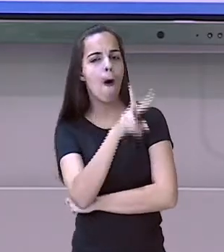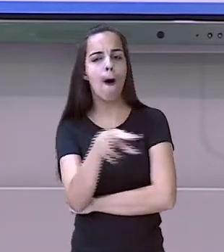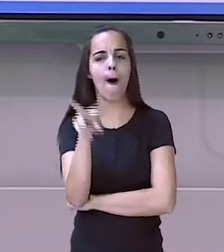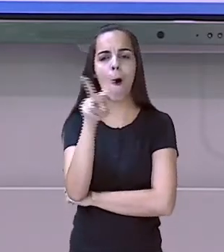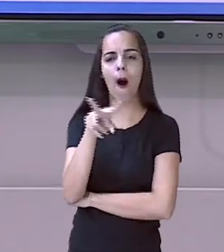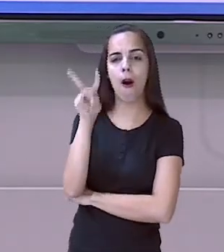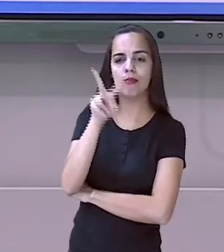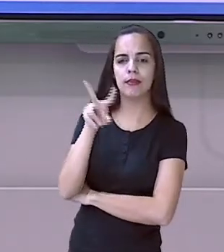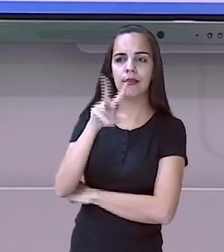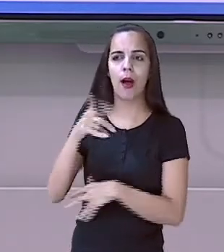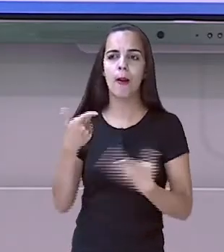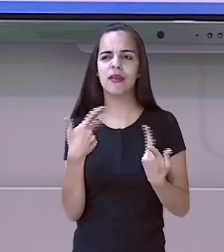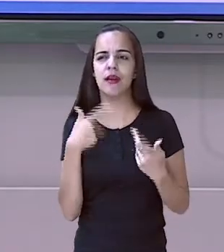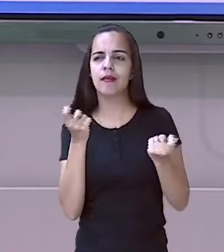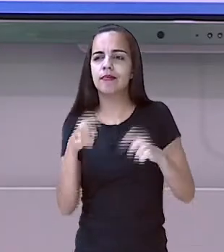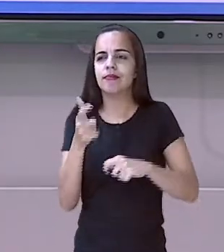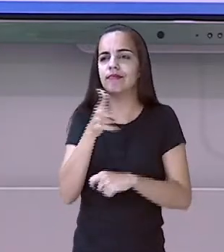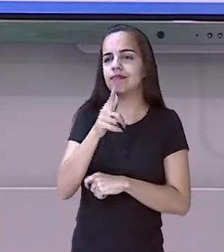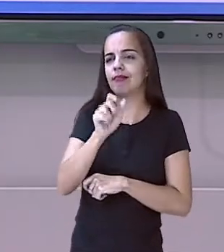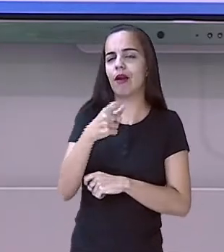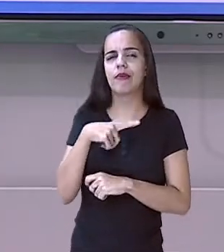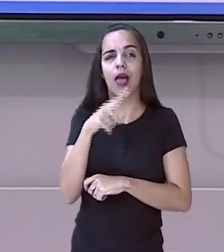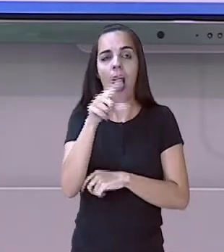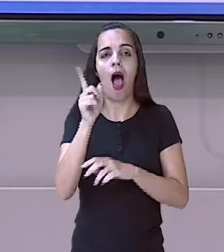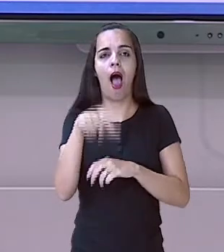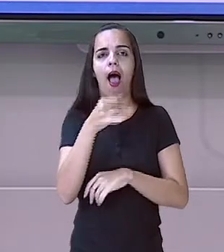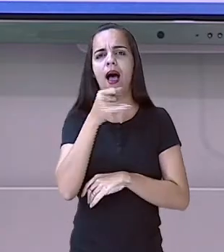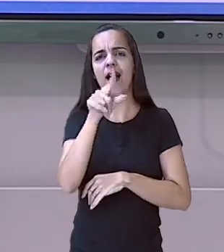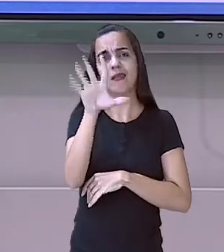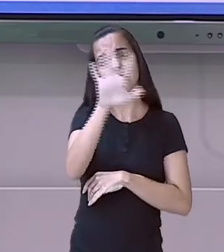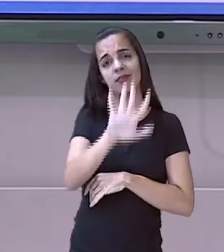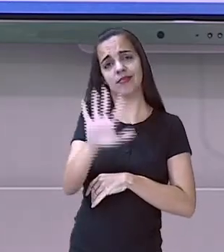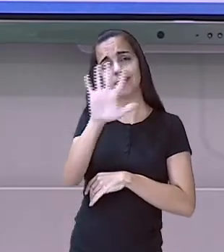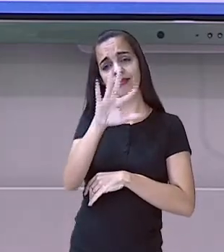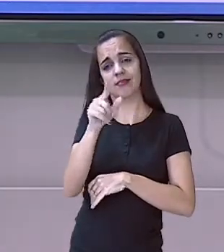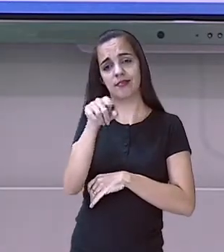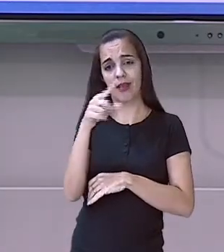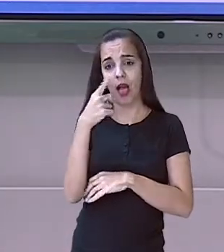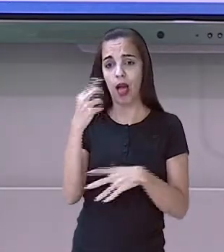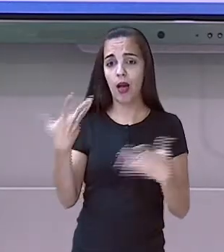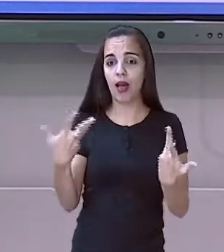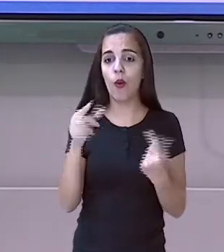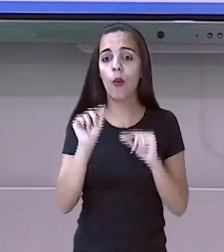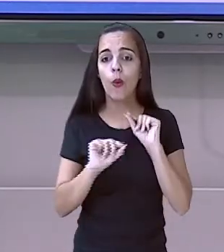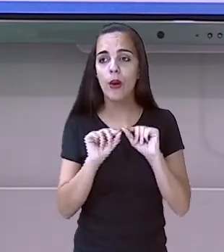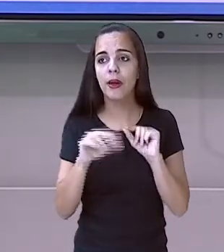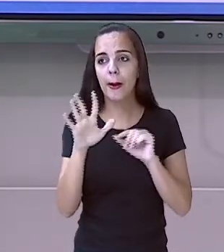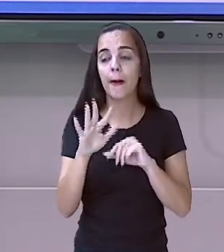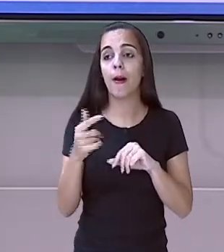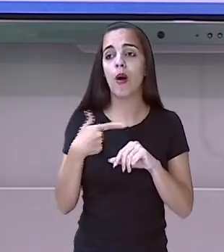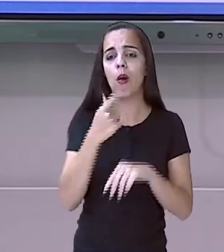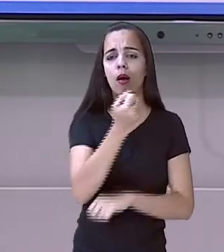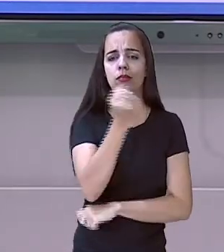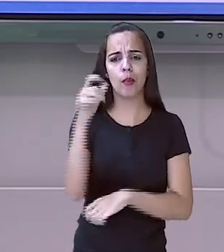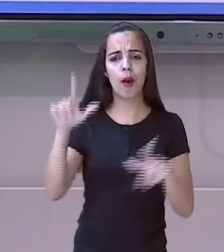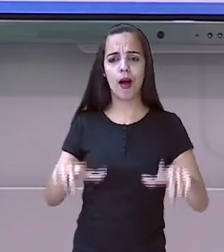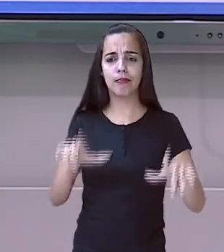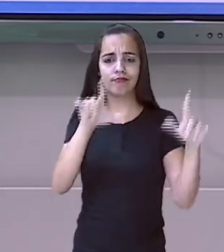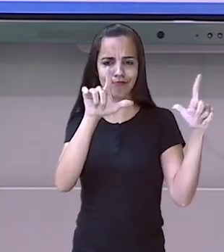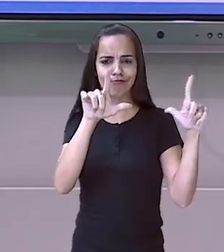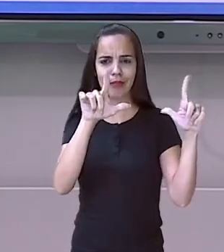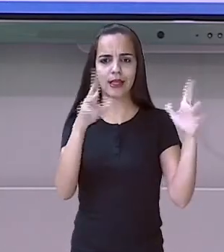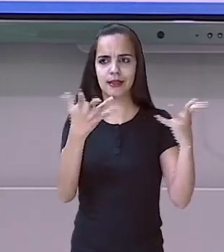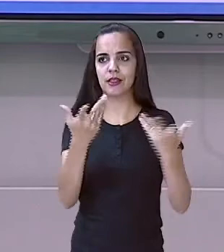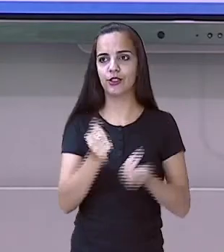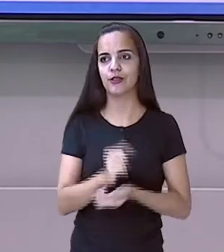um determinado lugar, eu tenho um tipo de paisagem. Quando eu estou observando outra situação completamente diferente, eu tenho outro